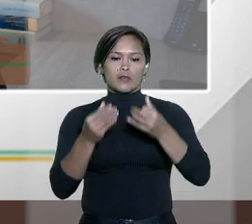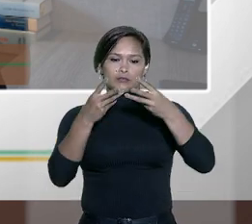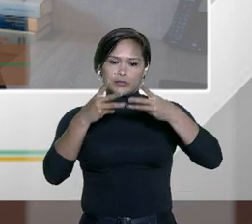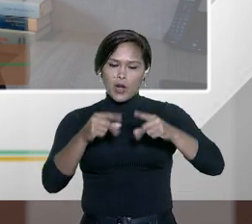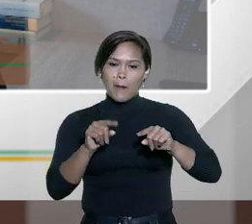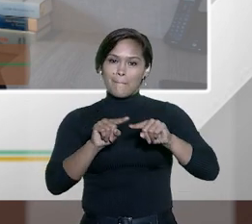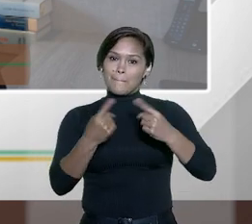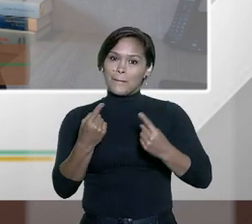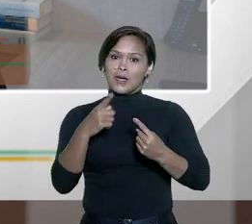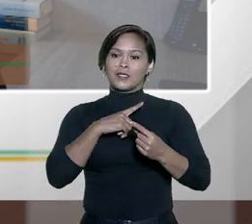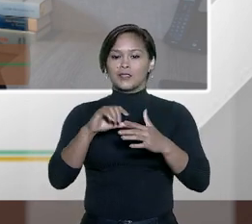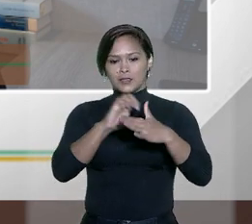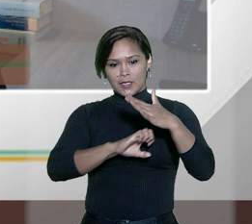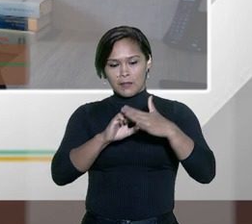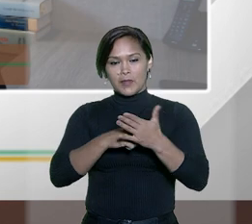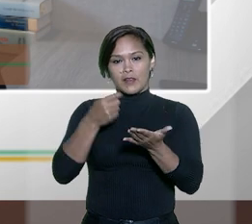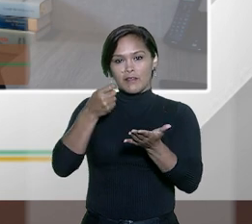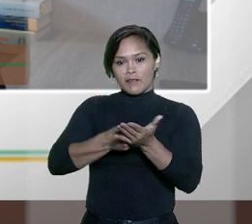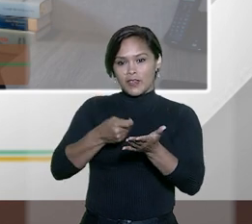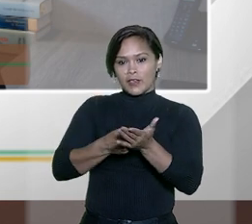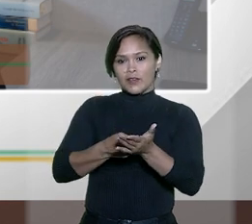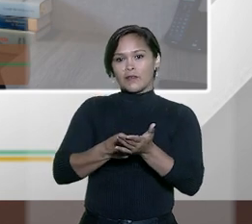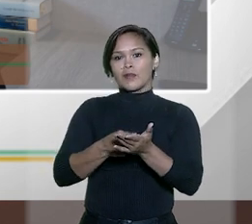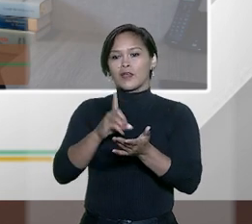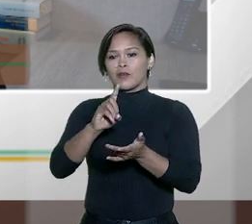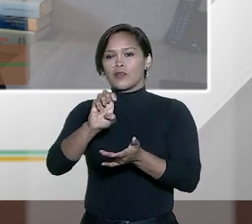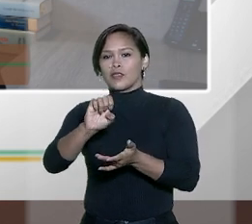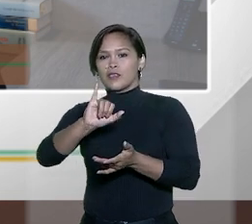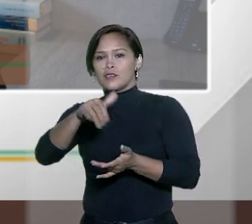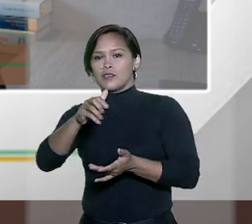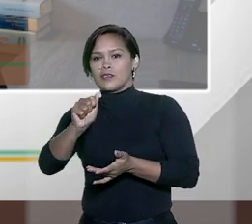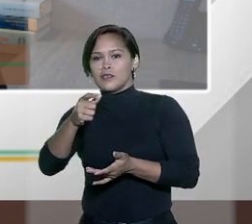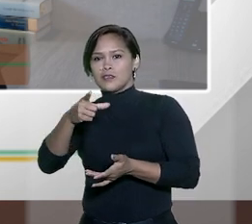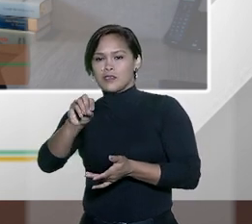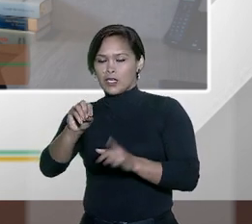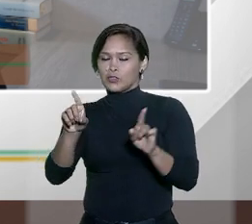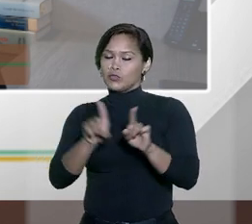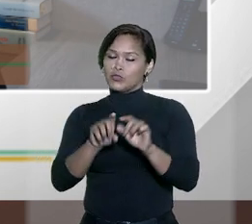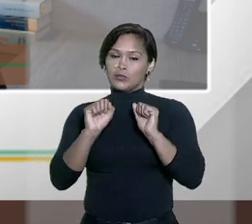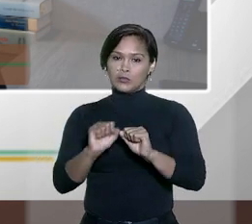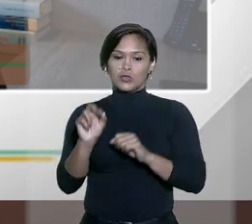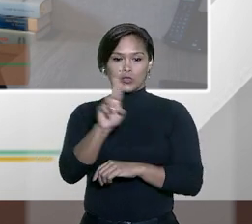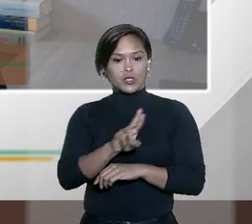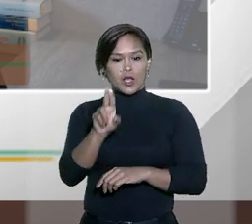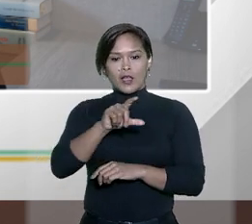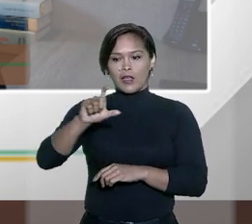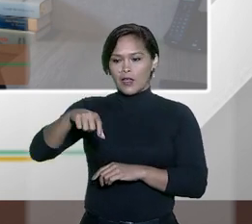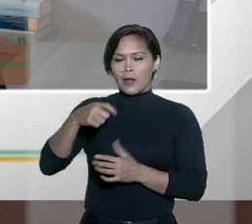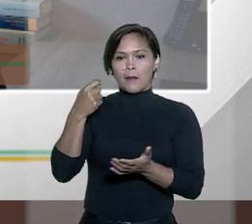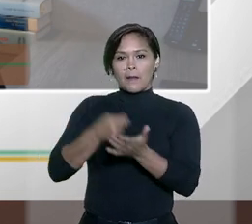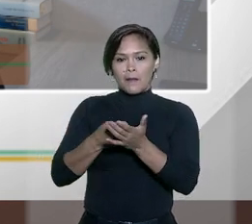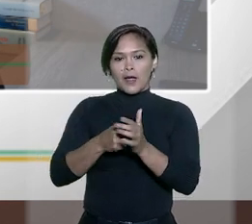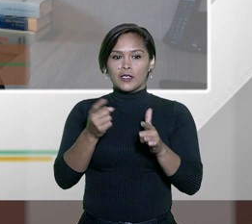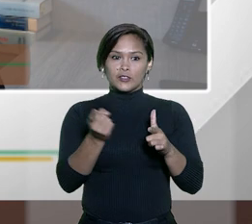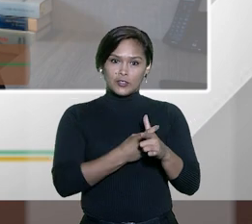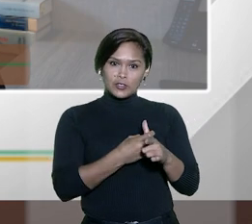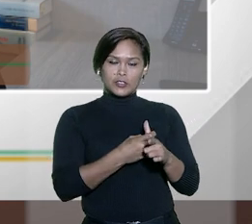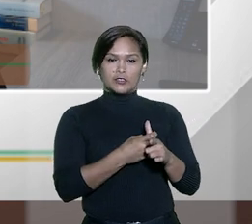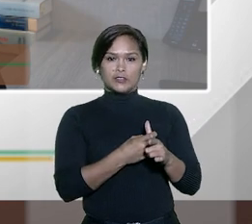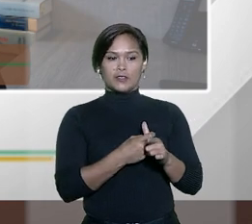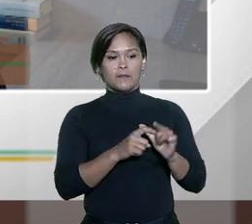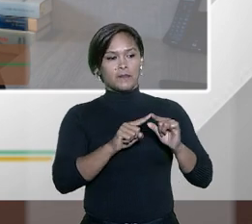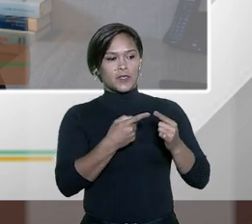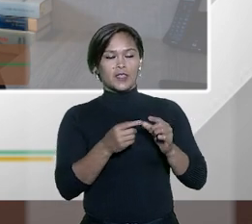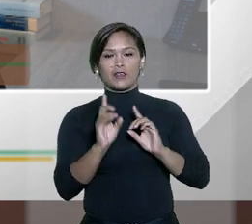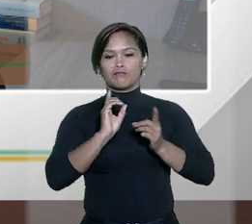deságio. Porém, a empresa vai comprar com um deságio esse precatório e também poder utilizar esse crédito para pagar as suas dívidas, né? Então,